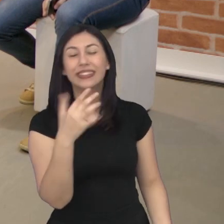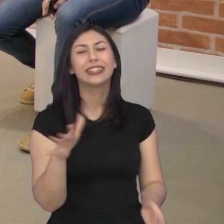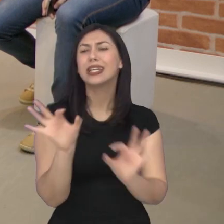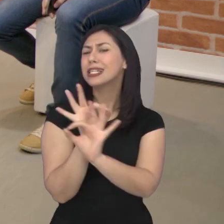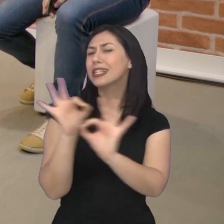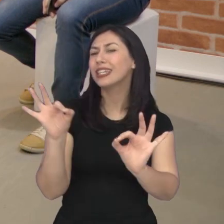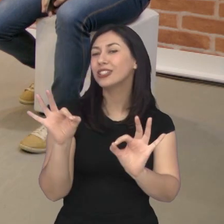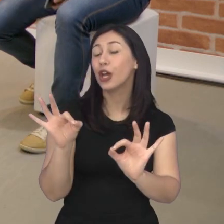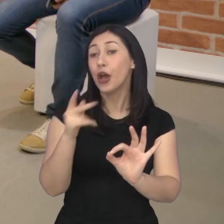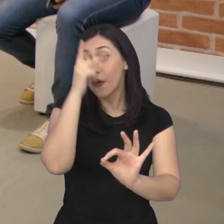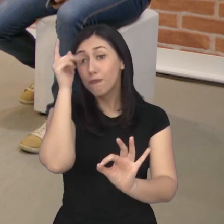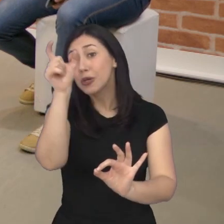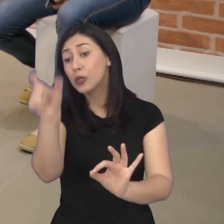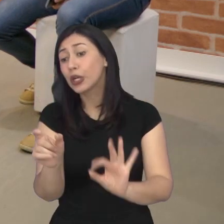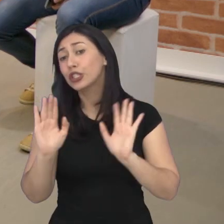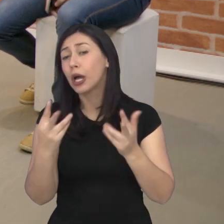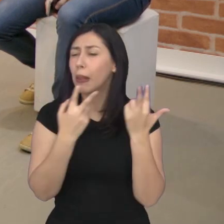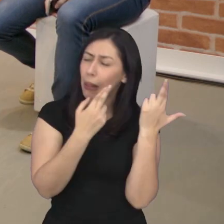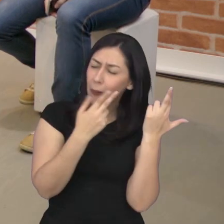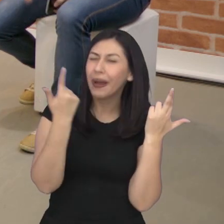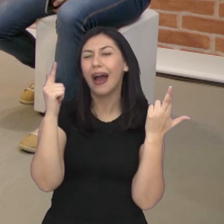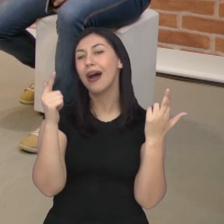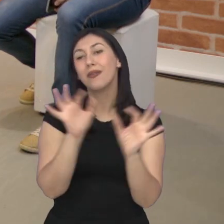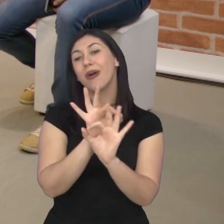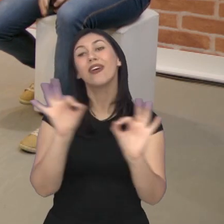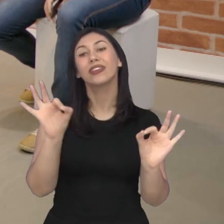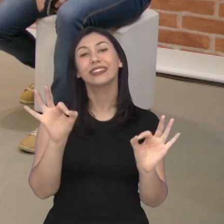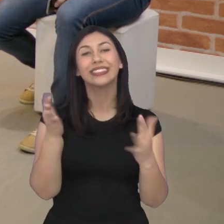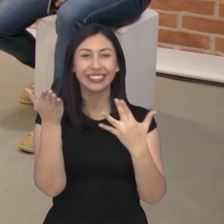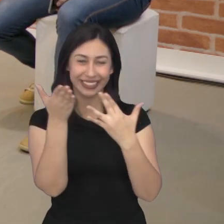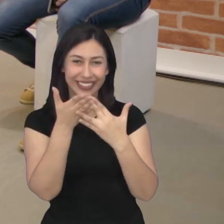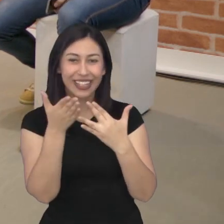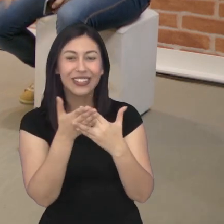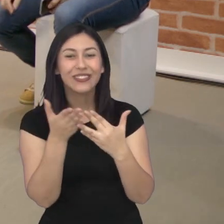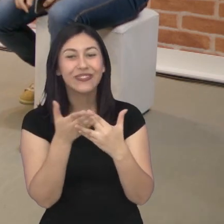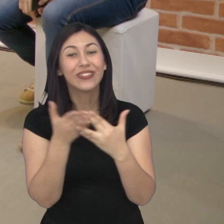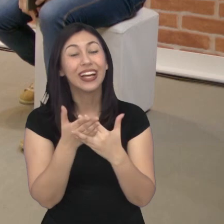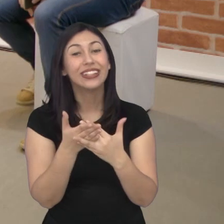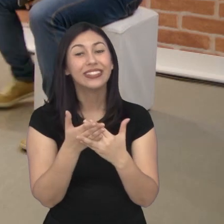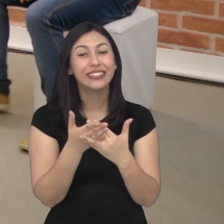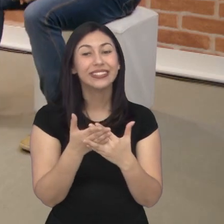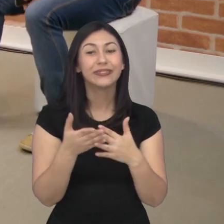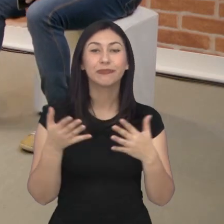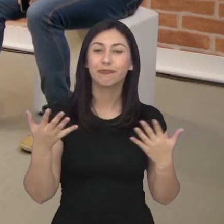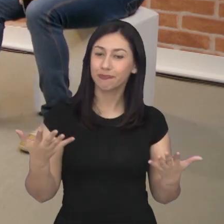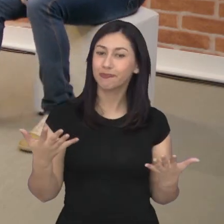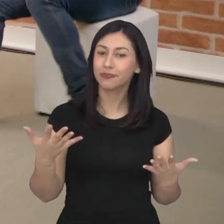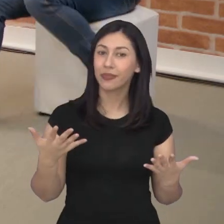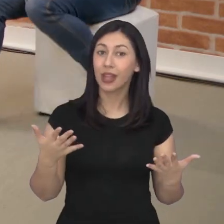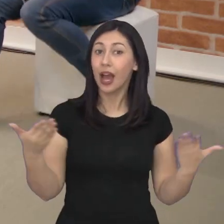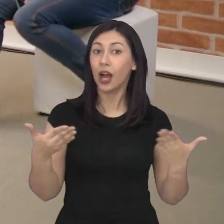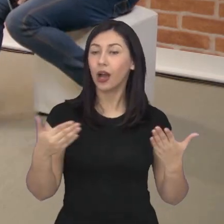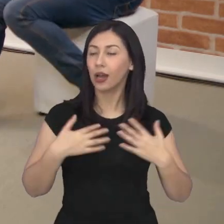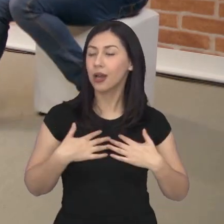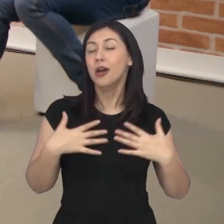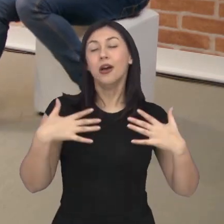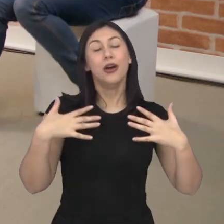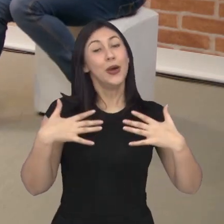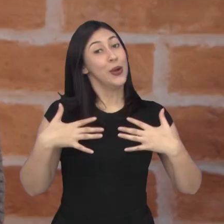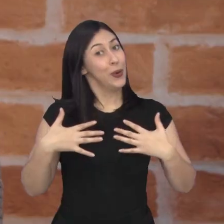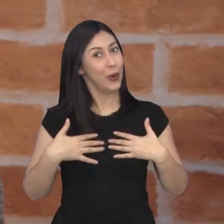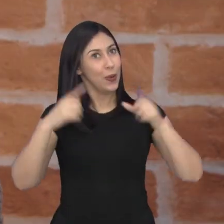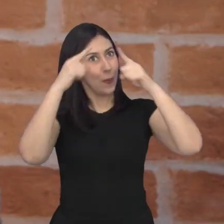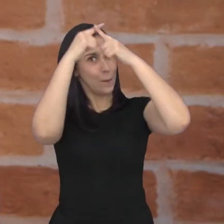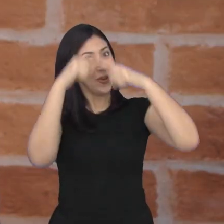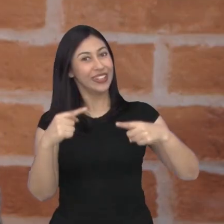ótimo, tá ótimo, excelente. cara. Pra quem deu uma cochiladinha na aula de geografia, tá sensacional. Exato. Vamos pro intervalo? Valeu. Vamos sim, pro pessoal recuperar o